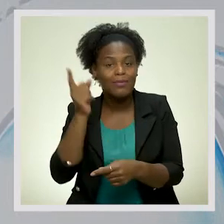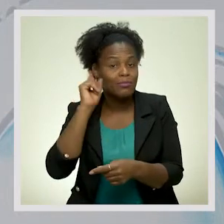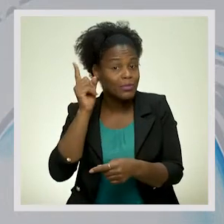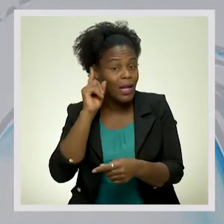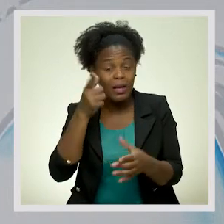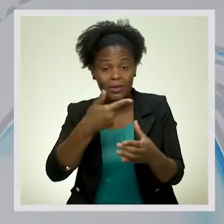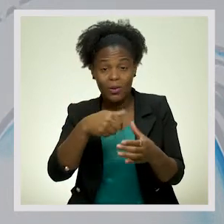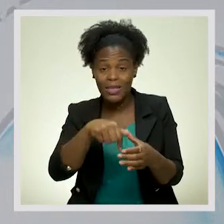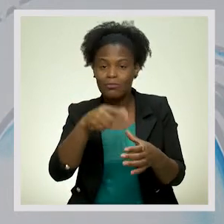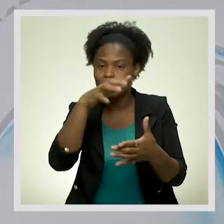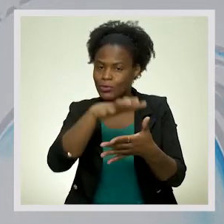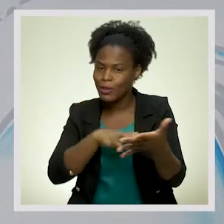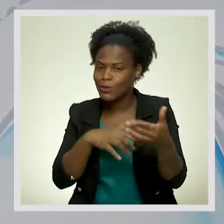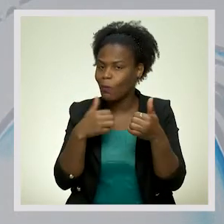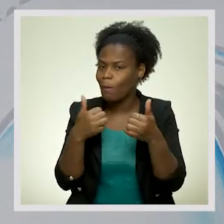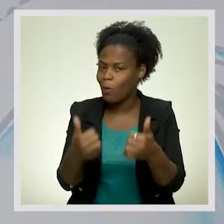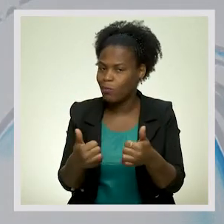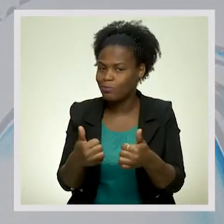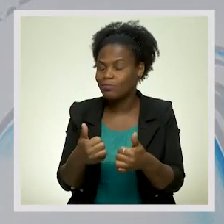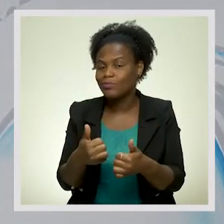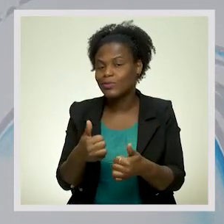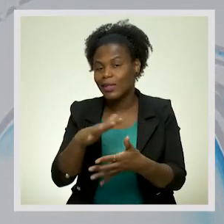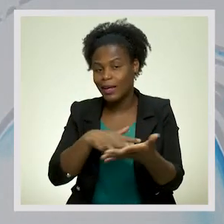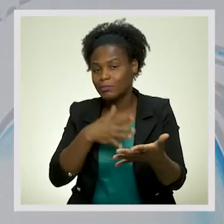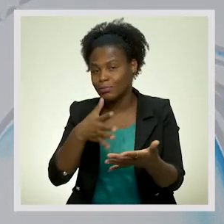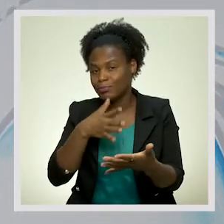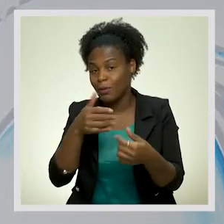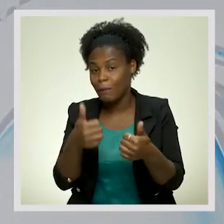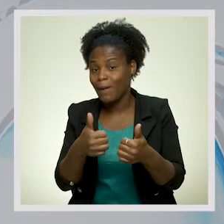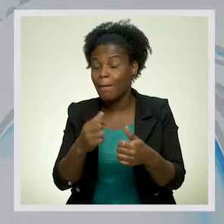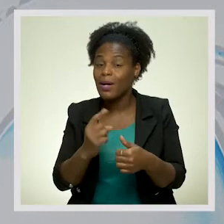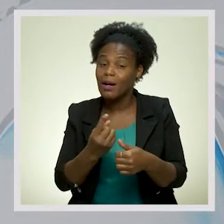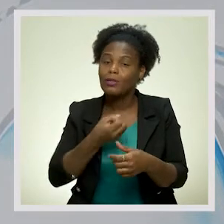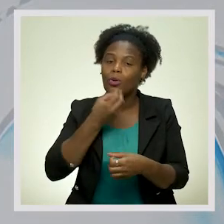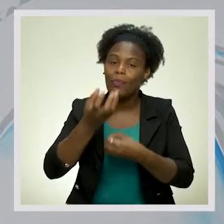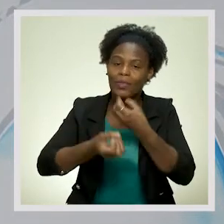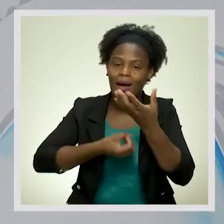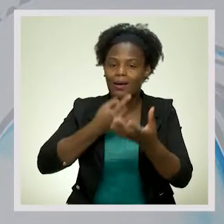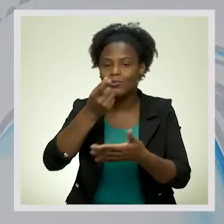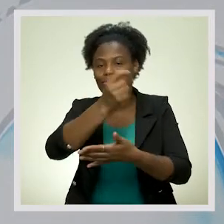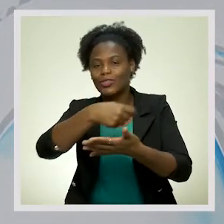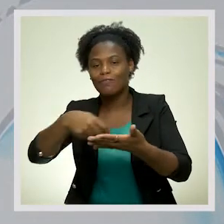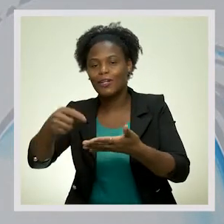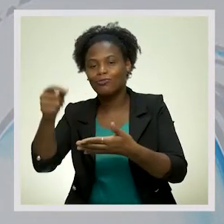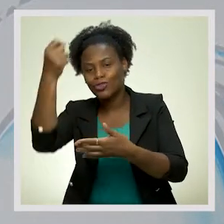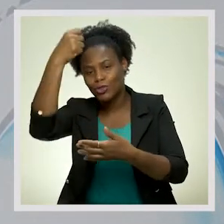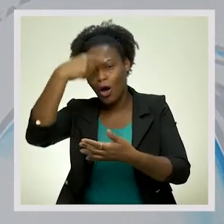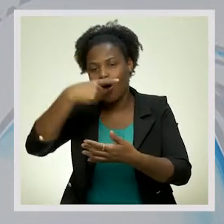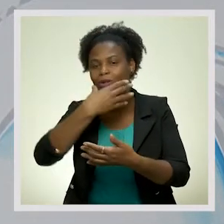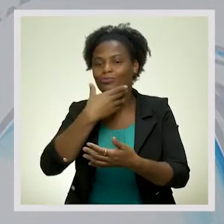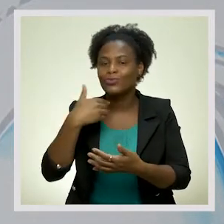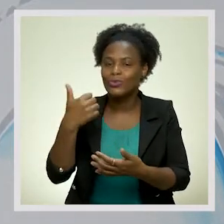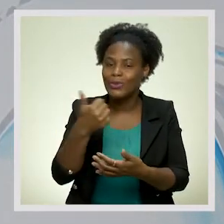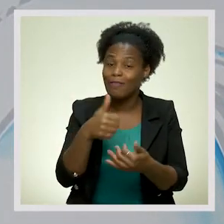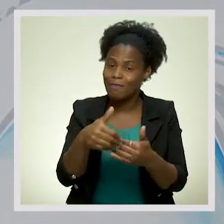bom texto narrativo, para, de facto, contarmos e escrevermos belas histórias. E vamos continuar